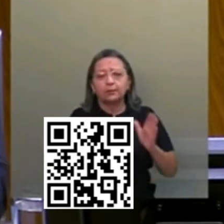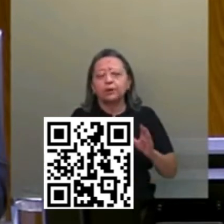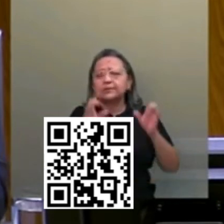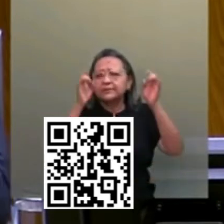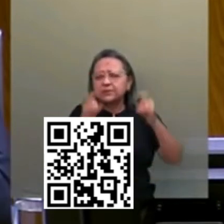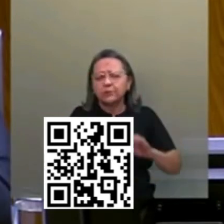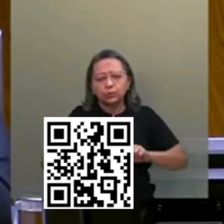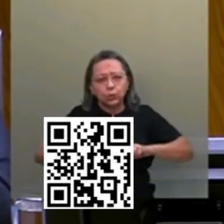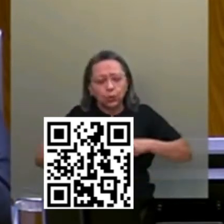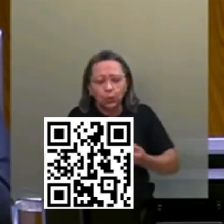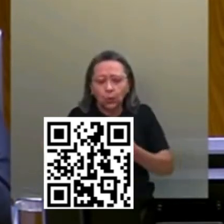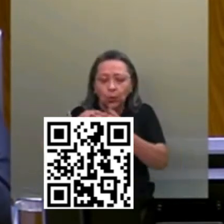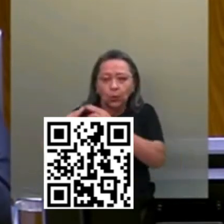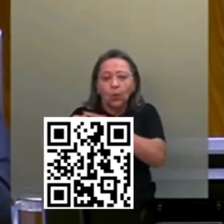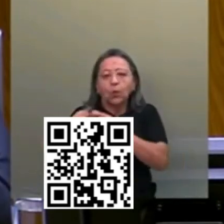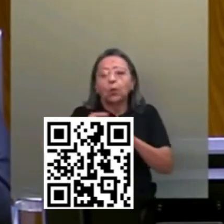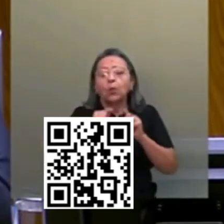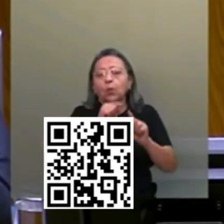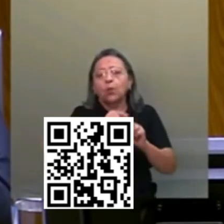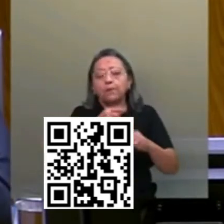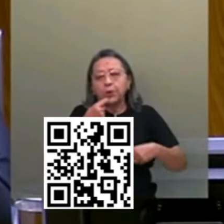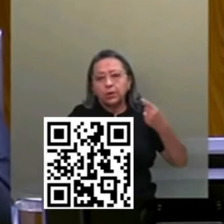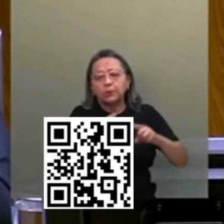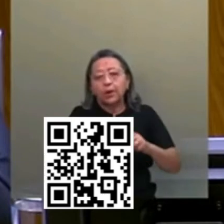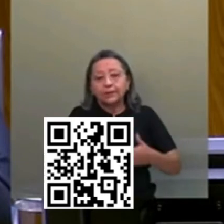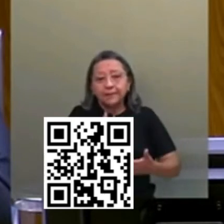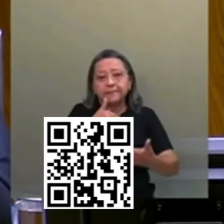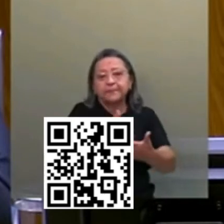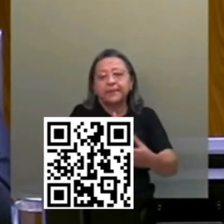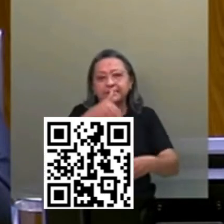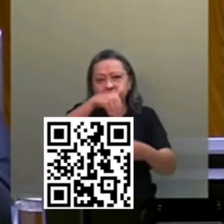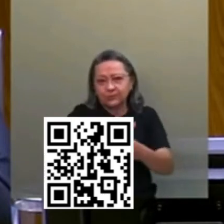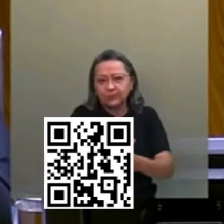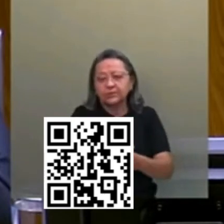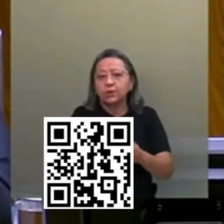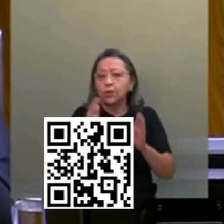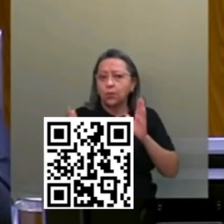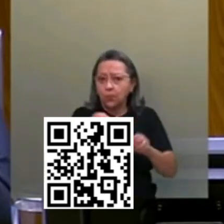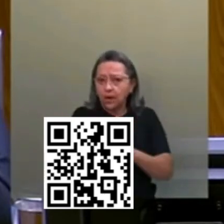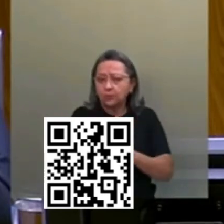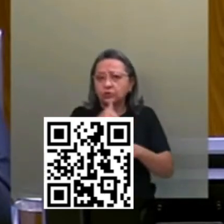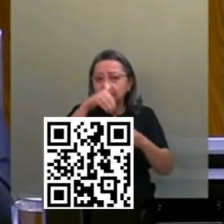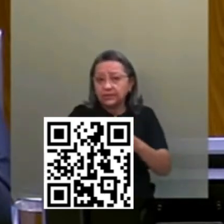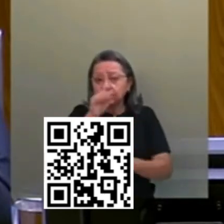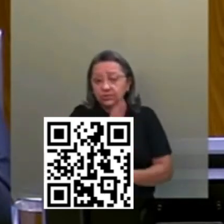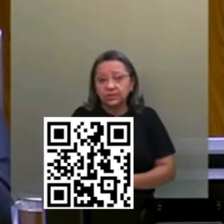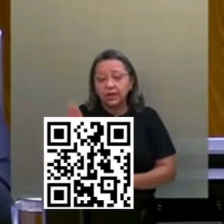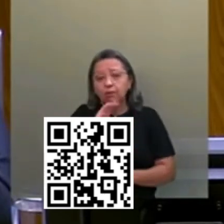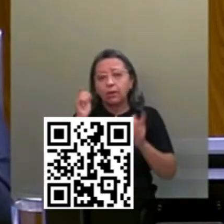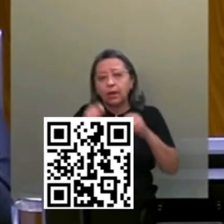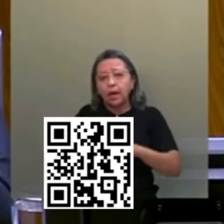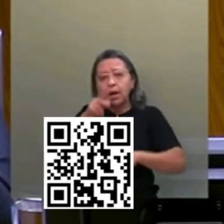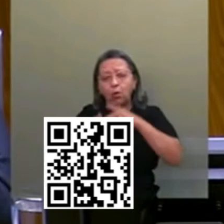especialmente árduo sob o ponto de vista político, tendo em vista a proximidade das eleições. No ano de eleições gerais, caberá ao